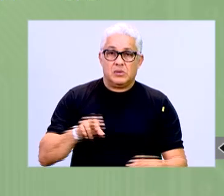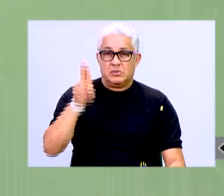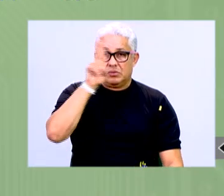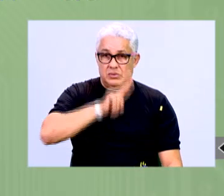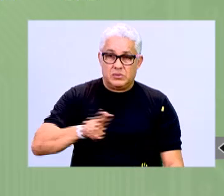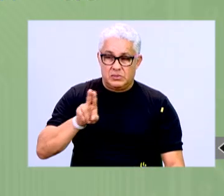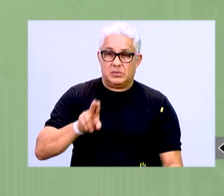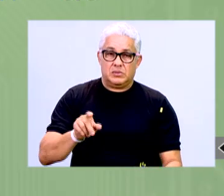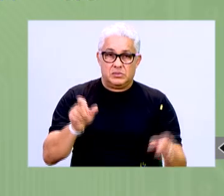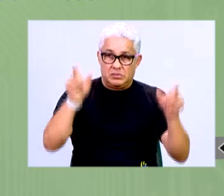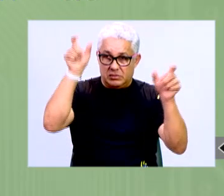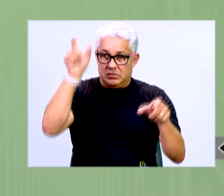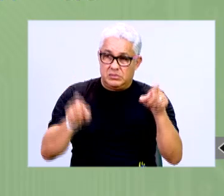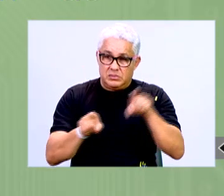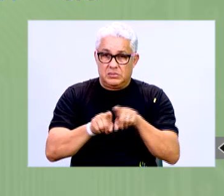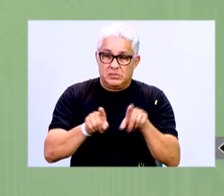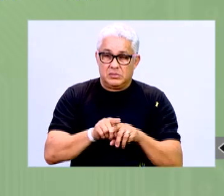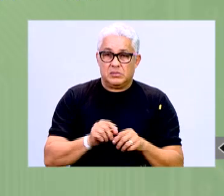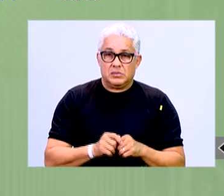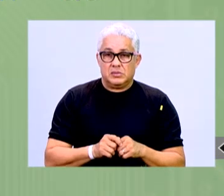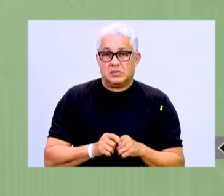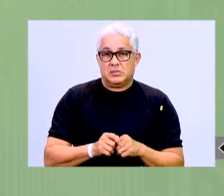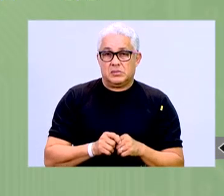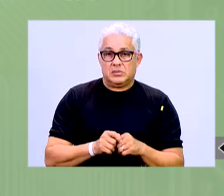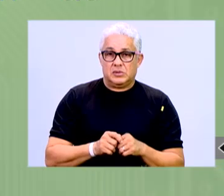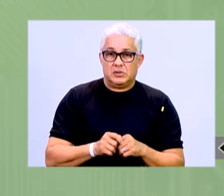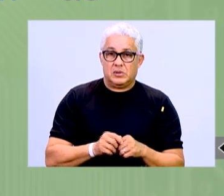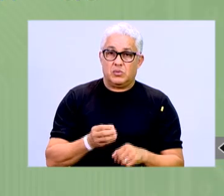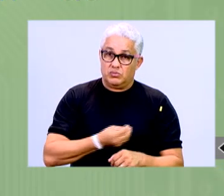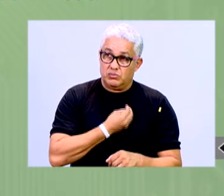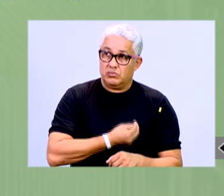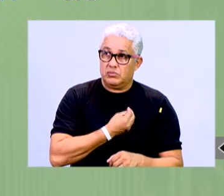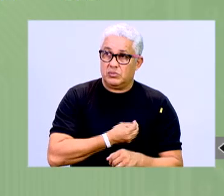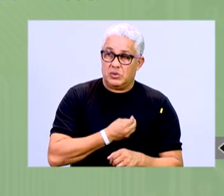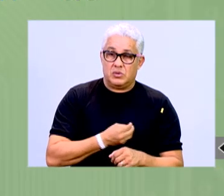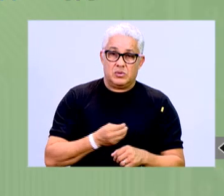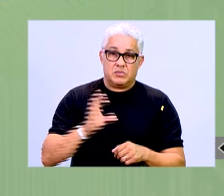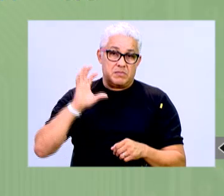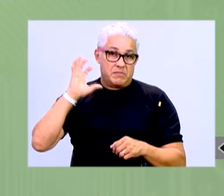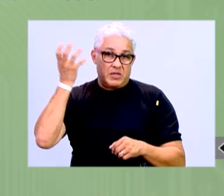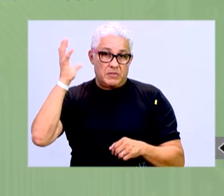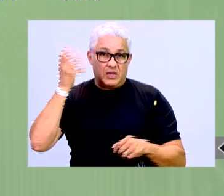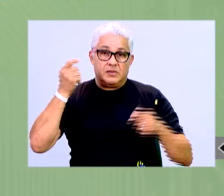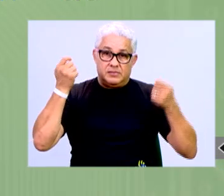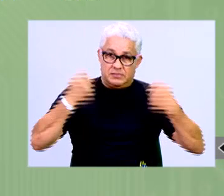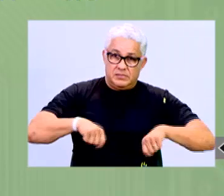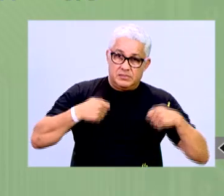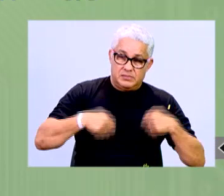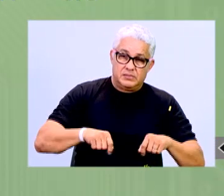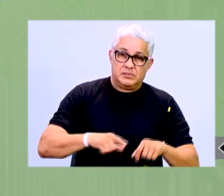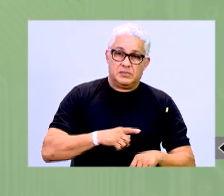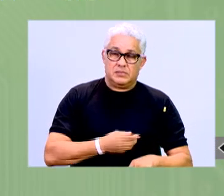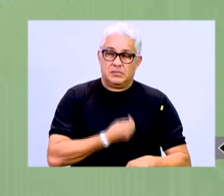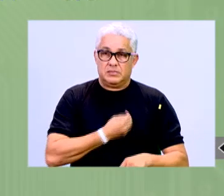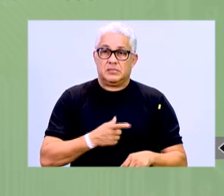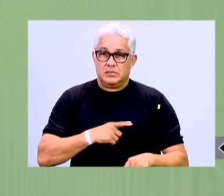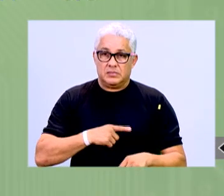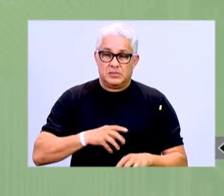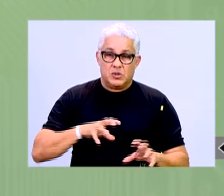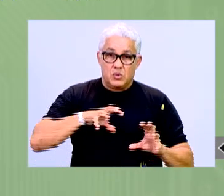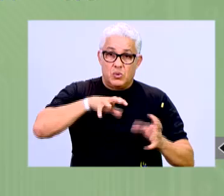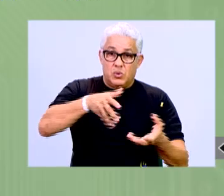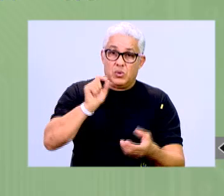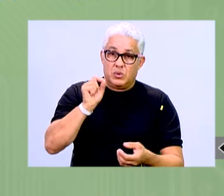usuários e stakeholders. Enquanto os requisitos vivem no mundo das soluções, as necessidades vivem no mundo